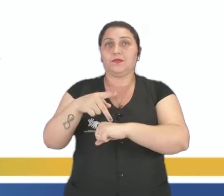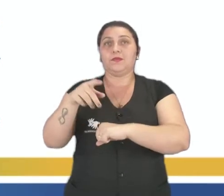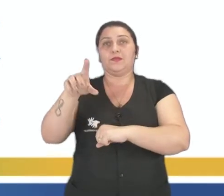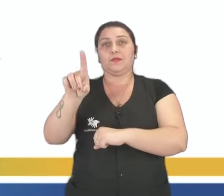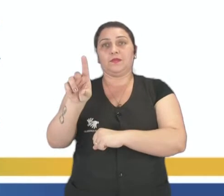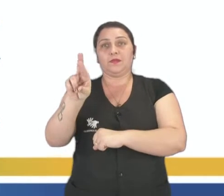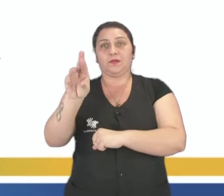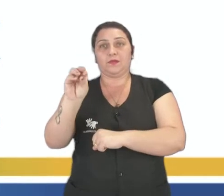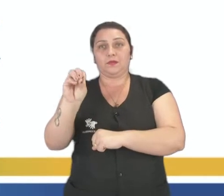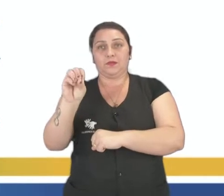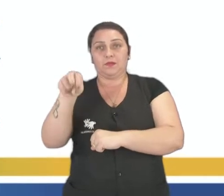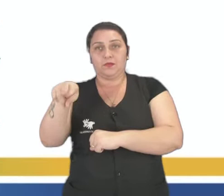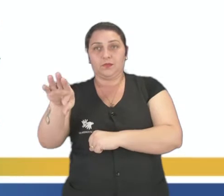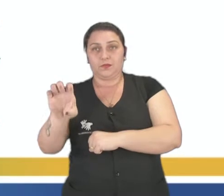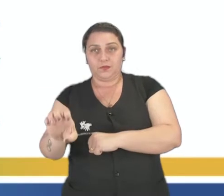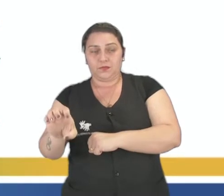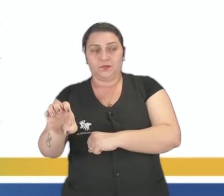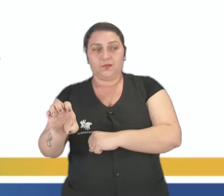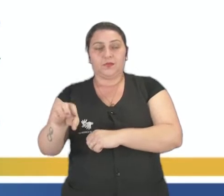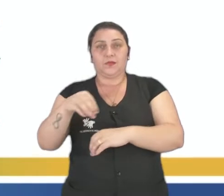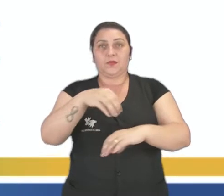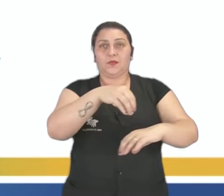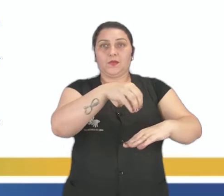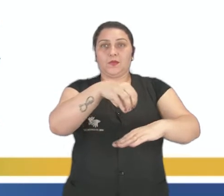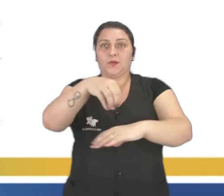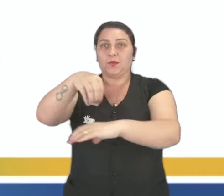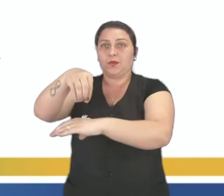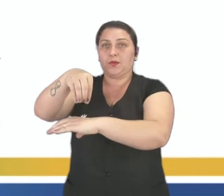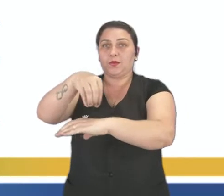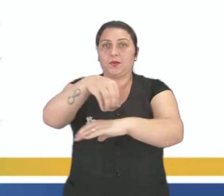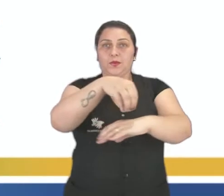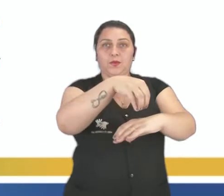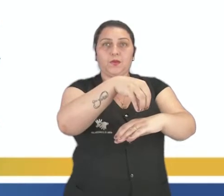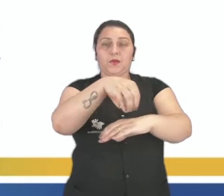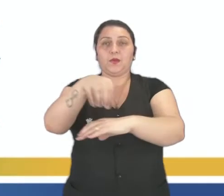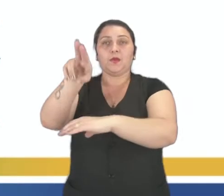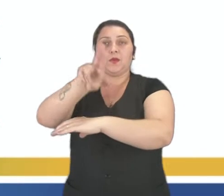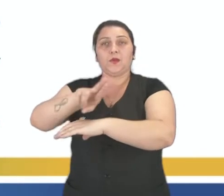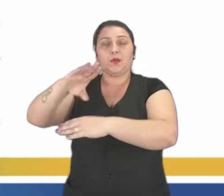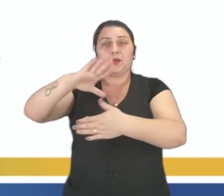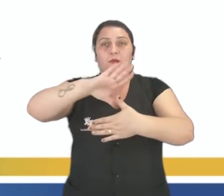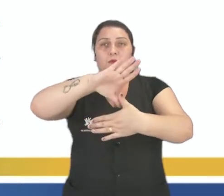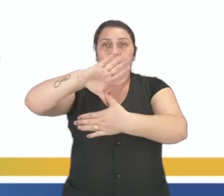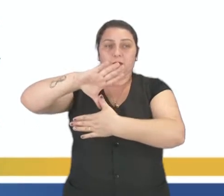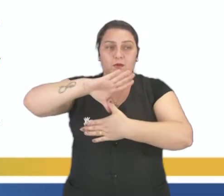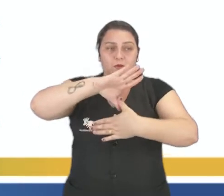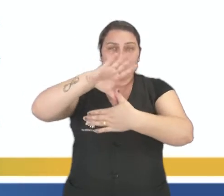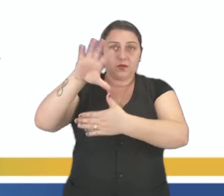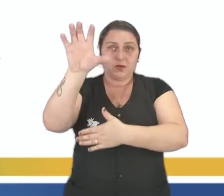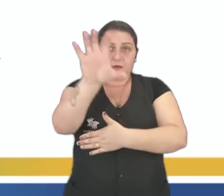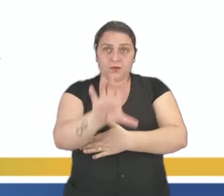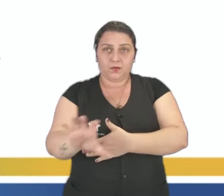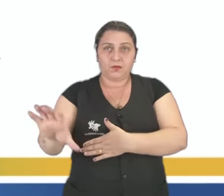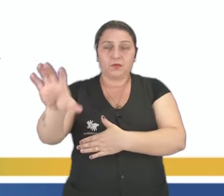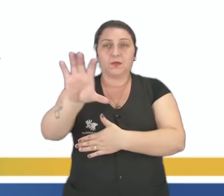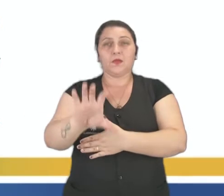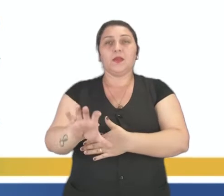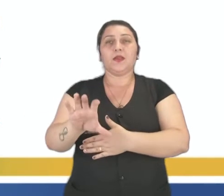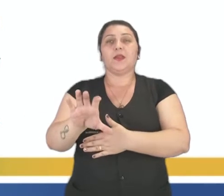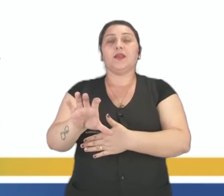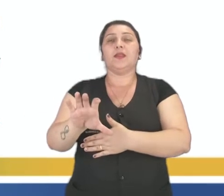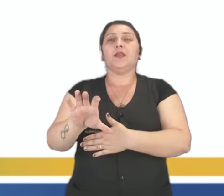drones, nesse tipo de agricultura moderna, agora são usados tanto para mapear onde é que estão as pragas, onde é que